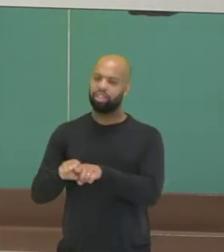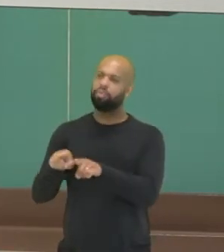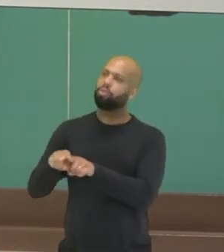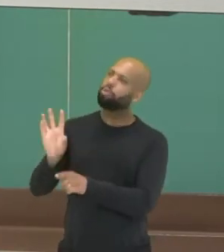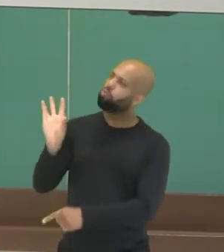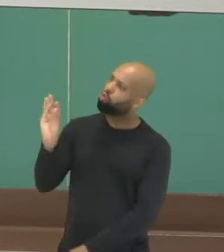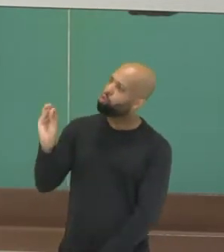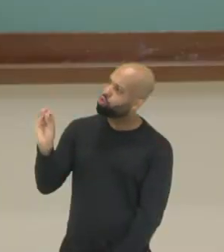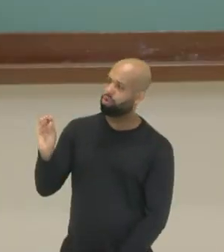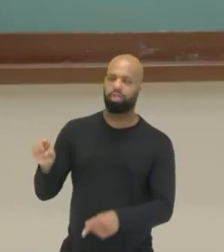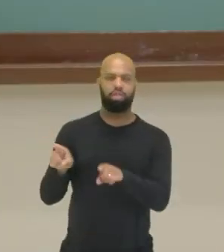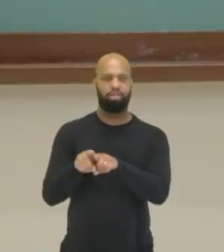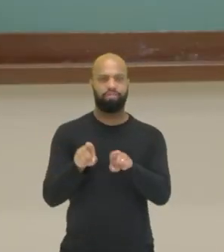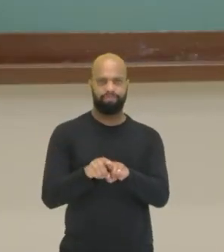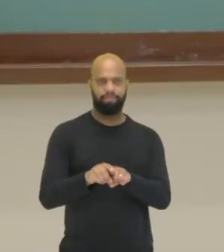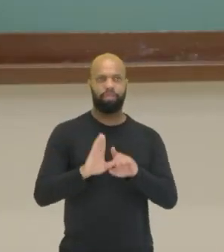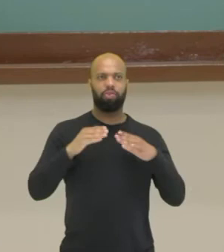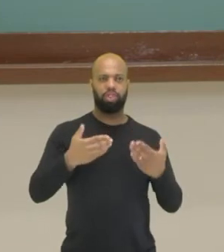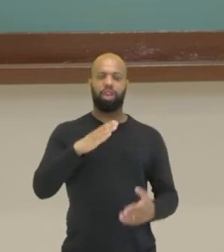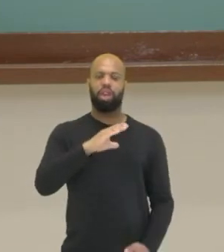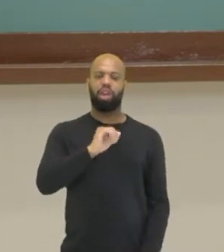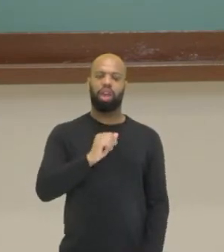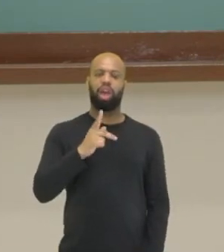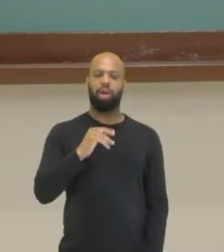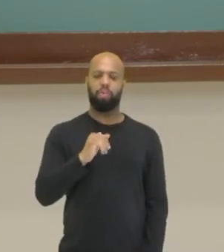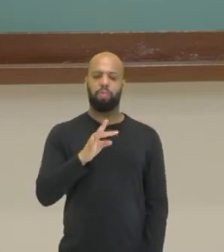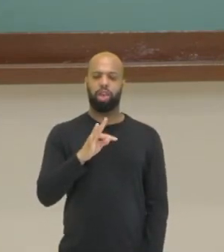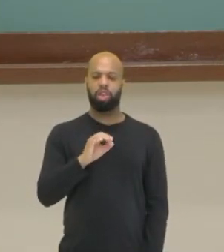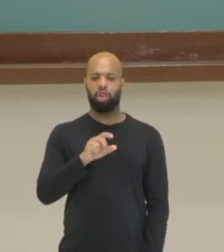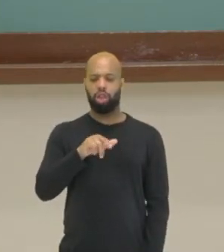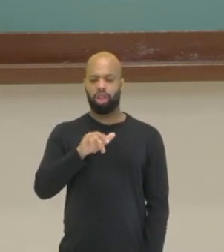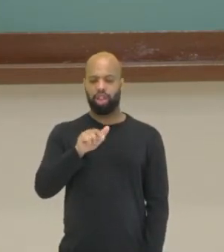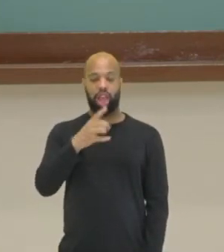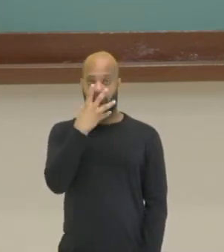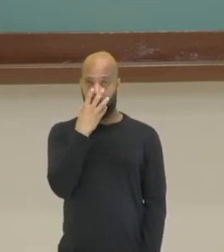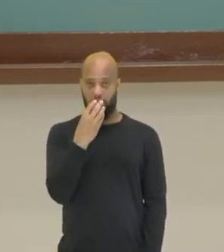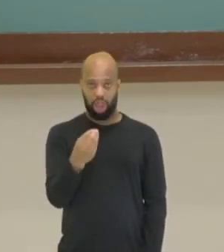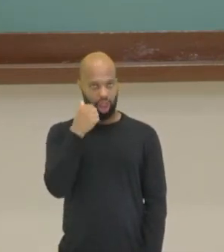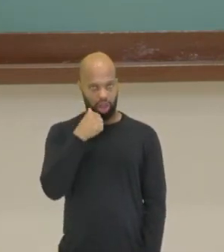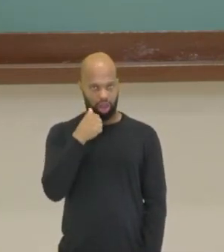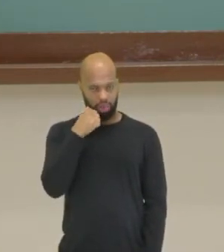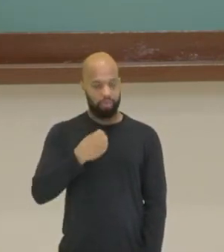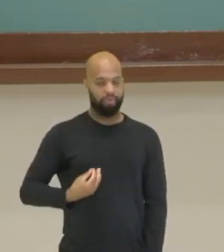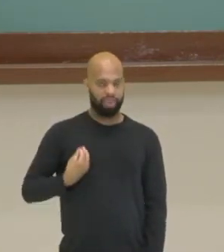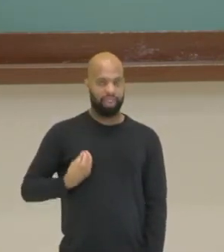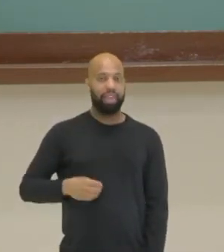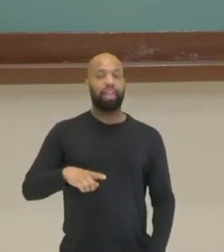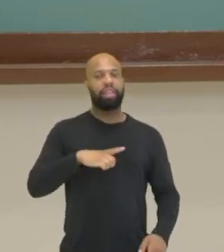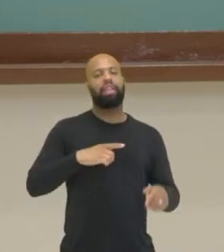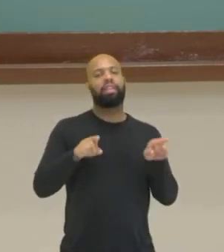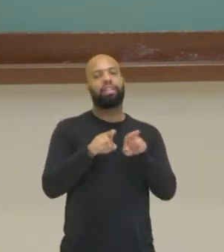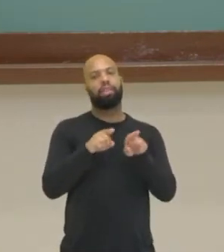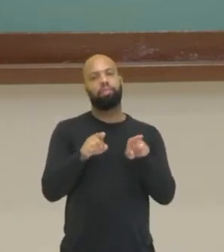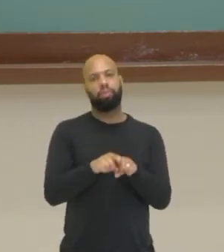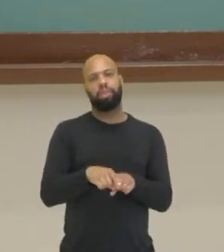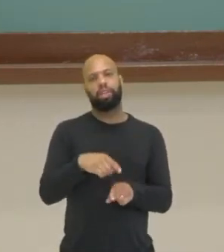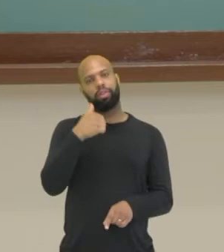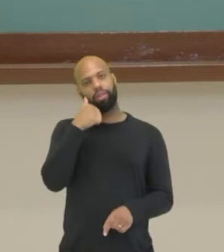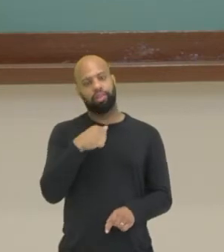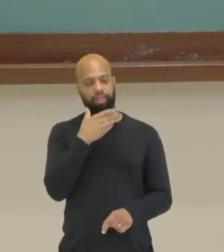história da lenda. Capitolina, então, amamenta as crianças, eles sobrevivem. Um casal de camponeses, inclusive o nome dele era